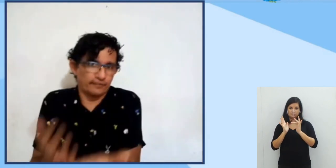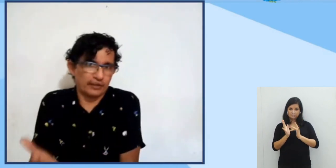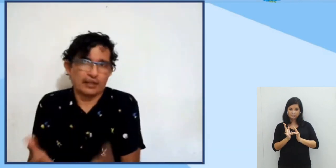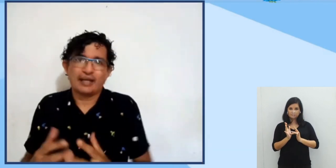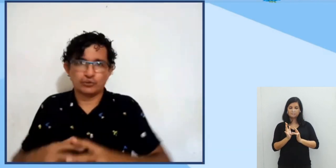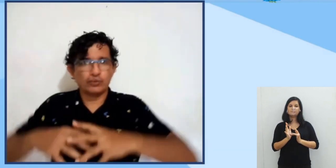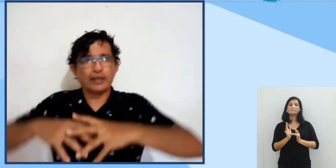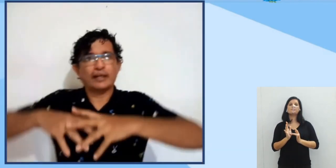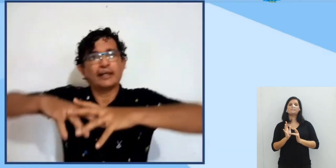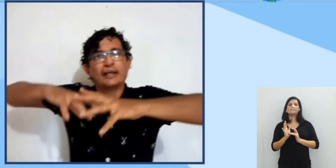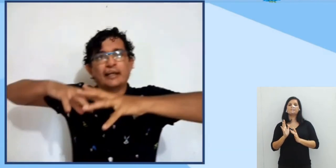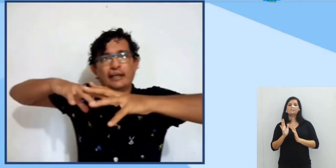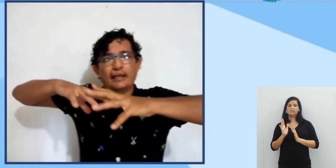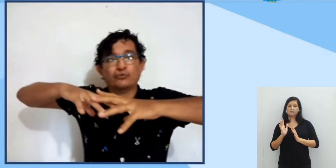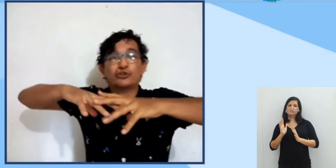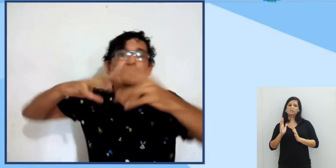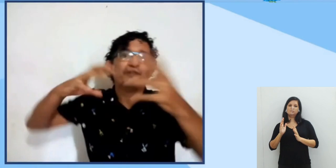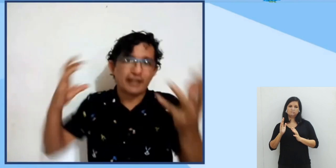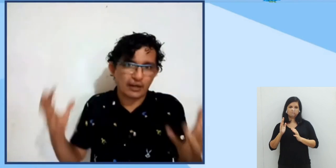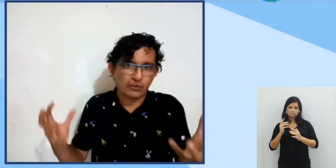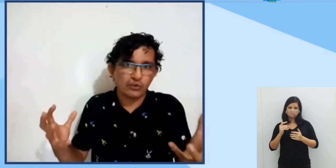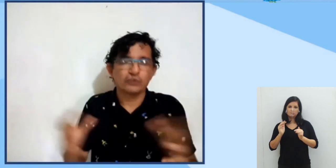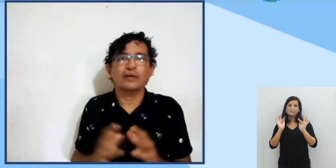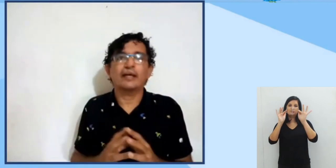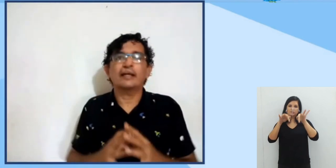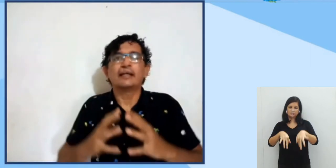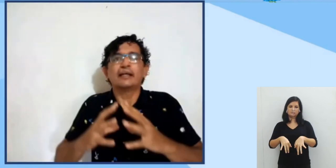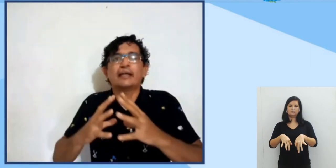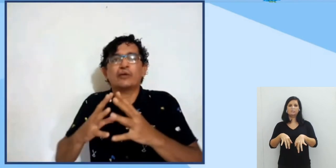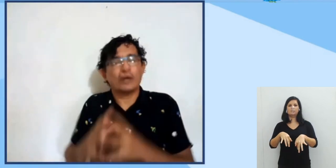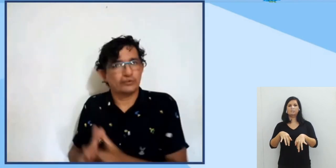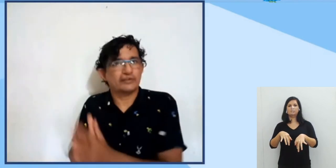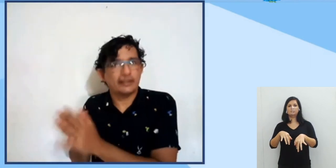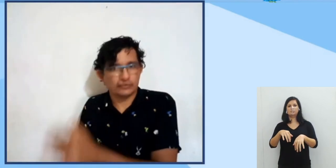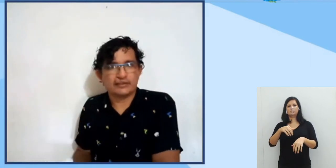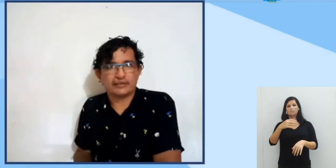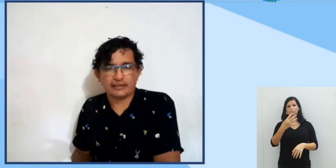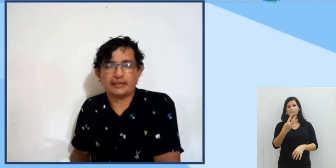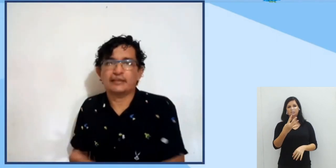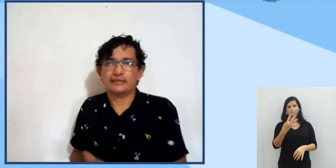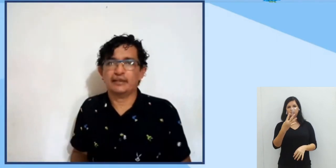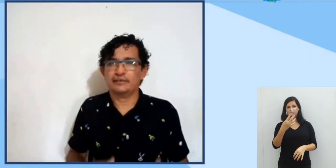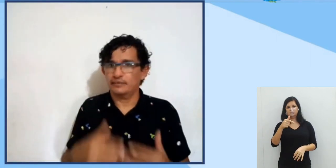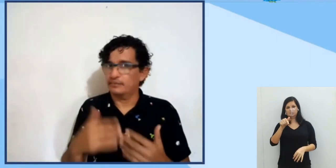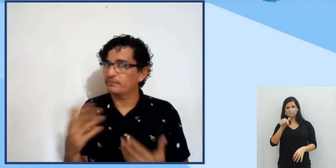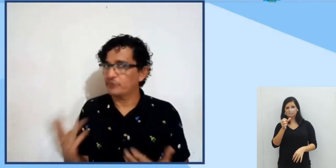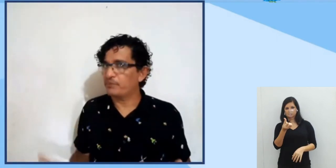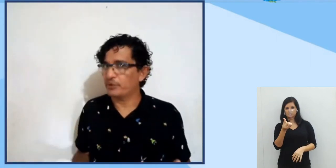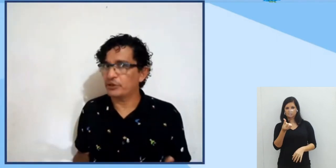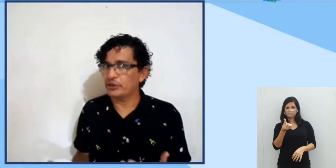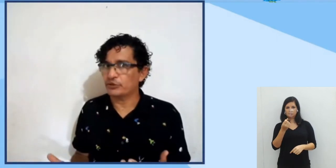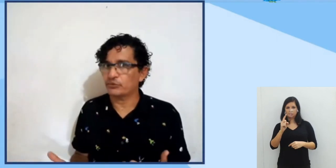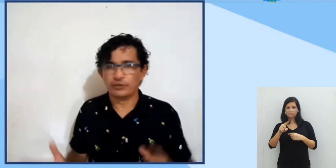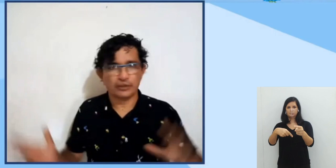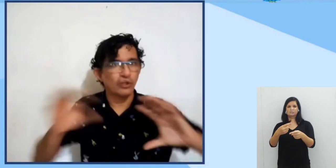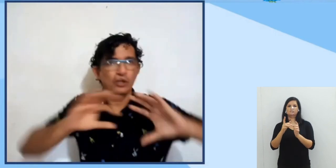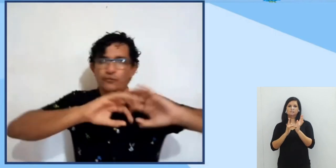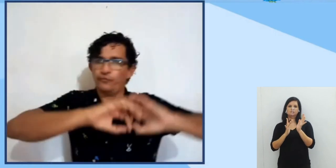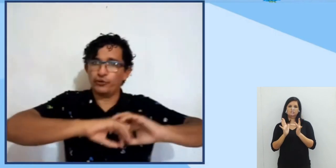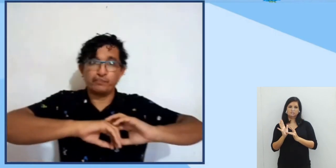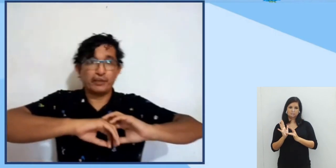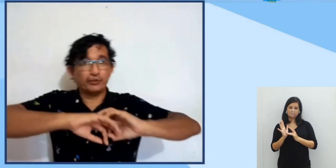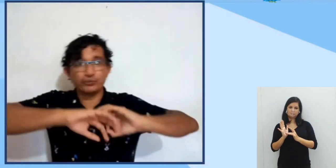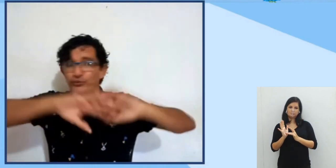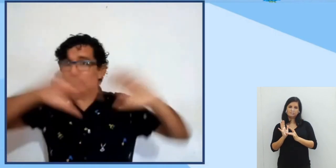e teve o seu final, não é? Em 476 depois de Cristo.